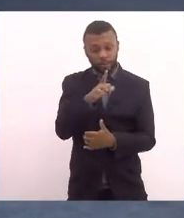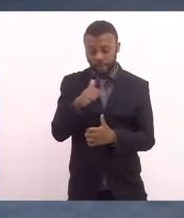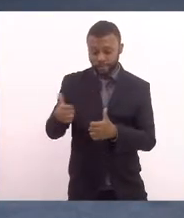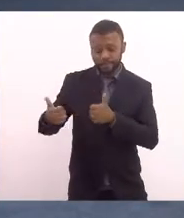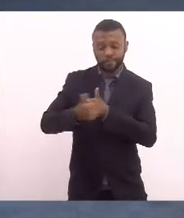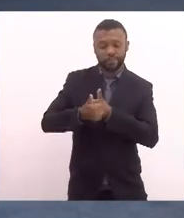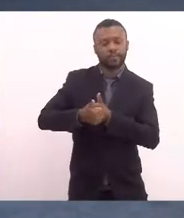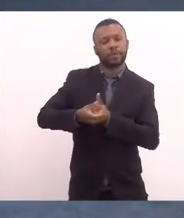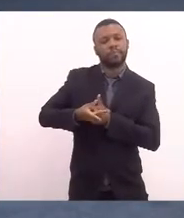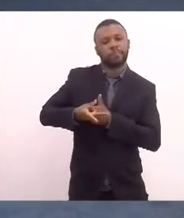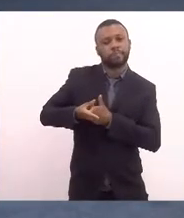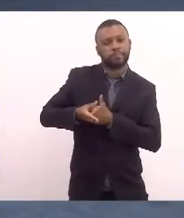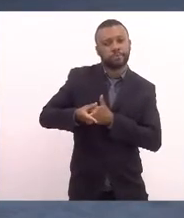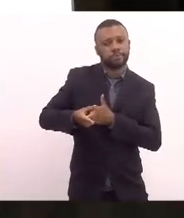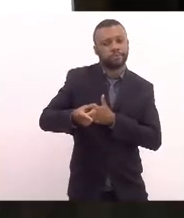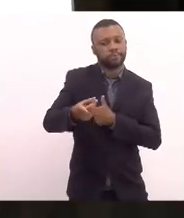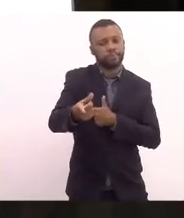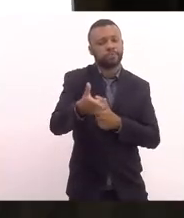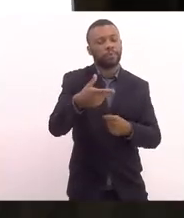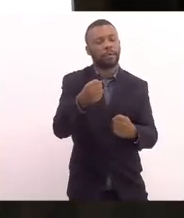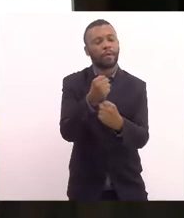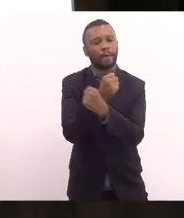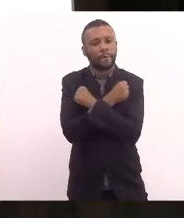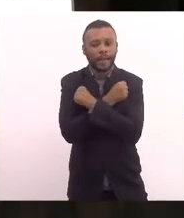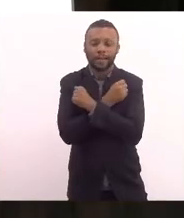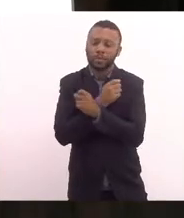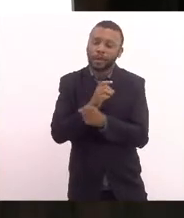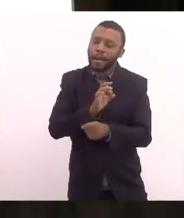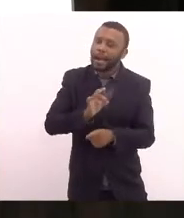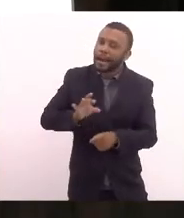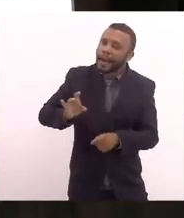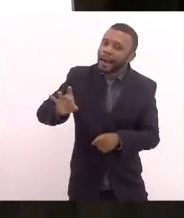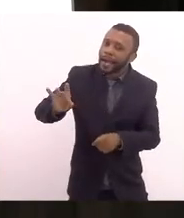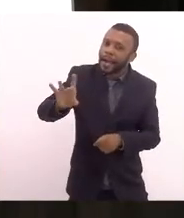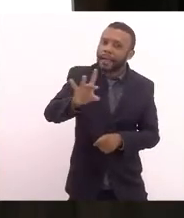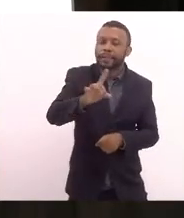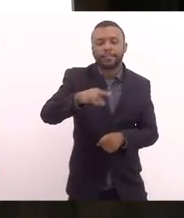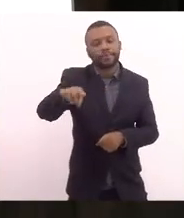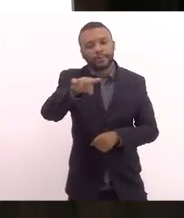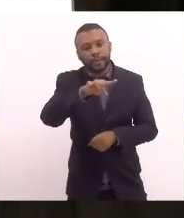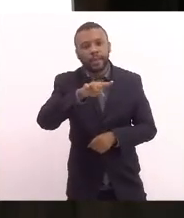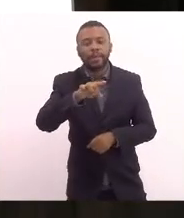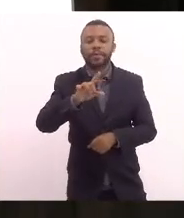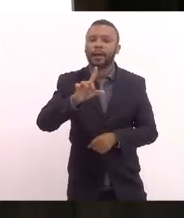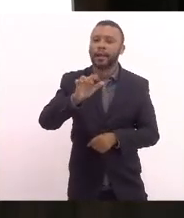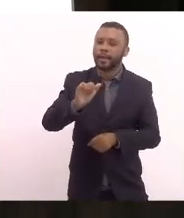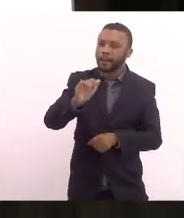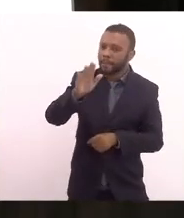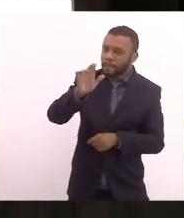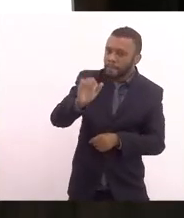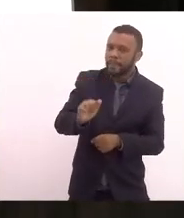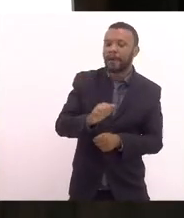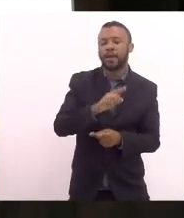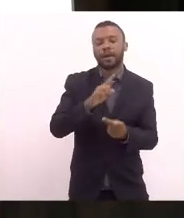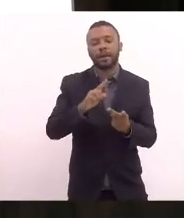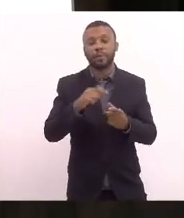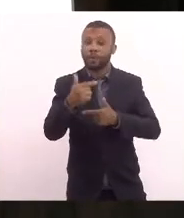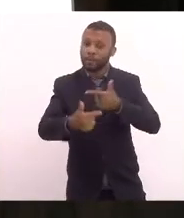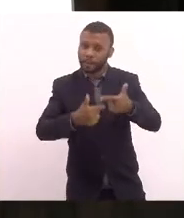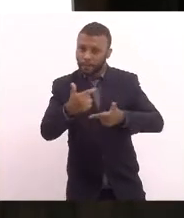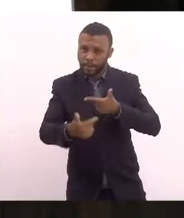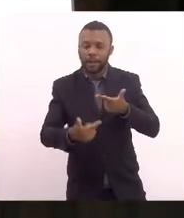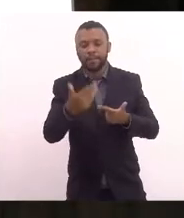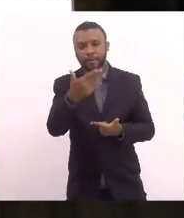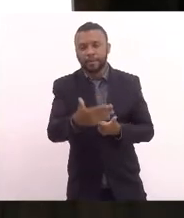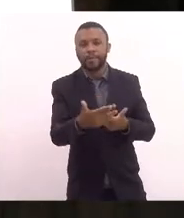anos. Então, um abraço a cada um de vocês, abraço a Líbia pelo trabalho que está fazendo à frente das